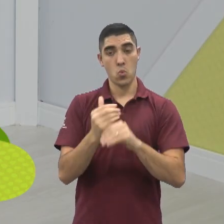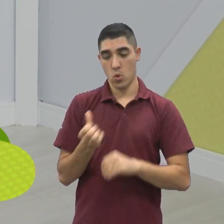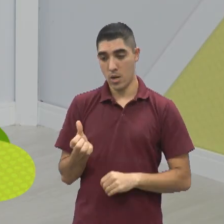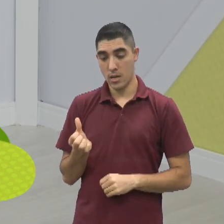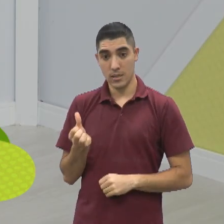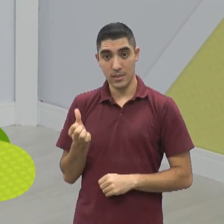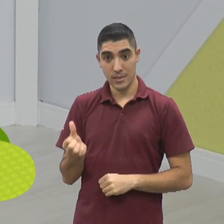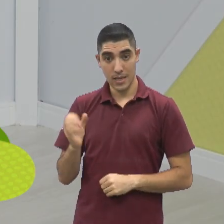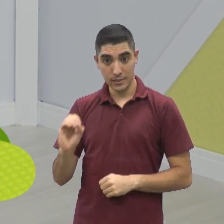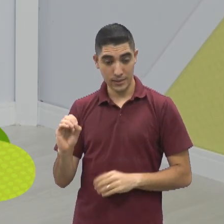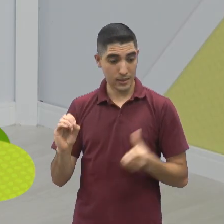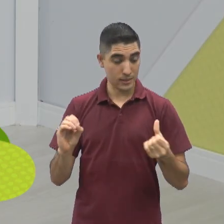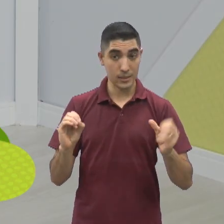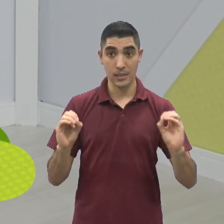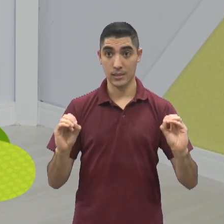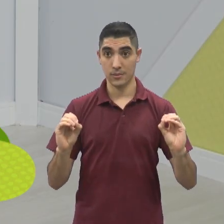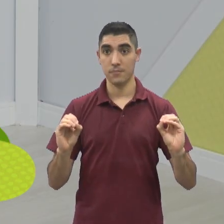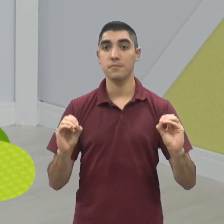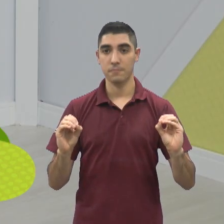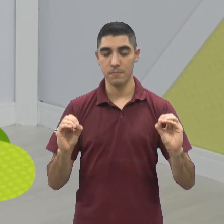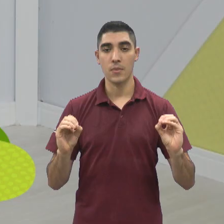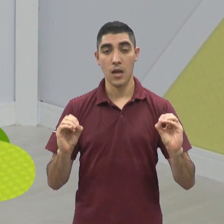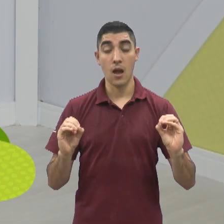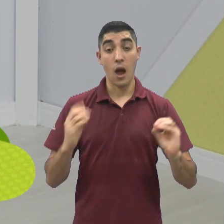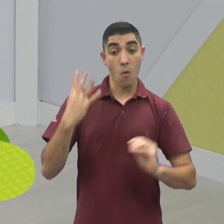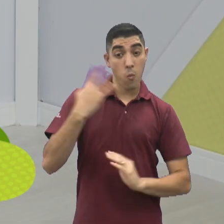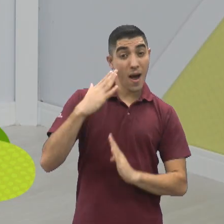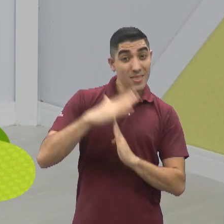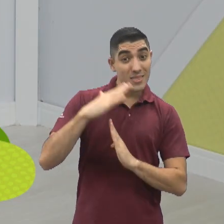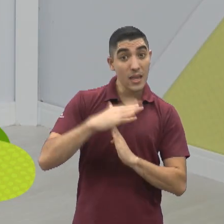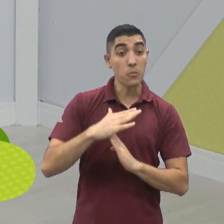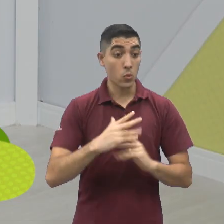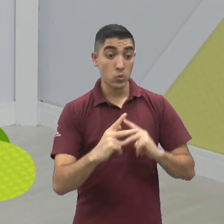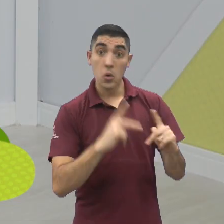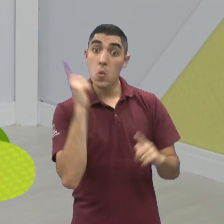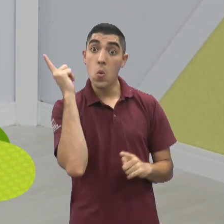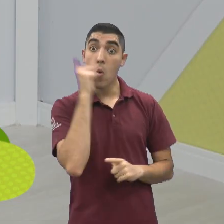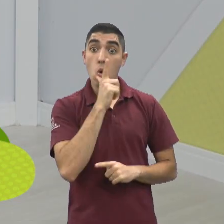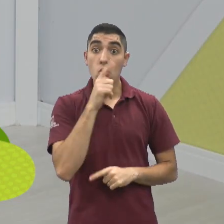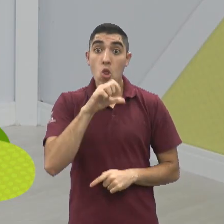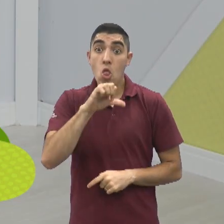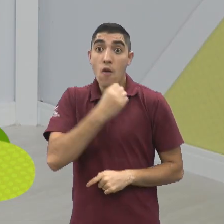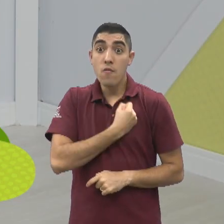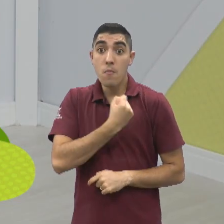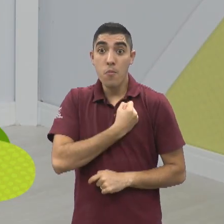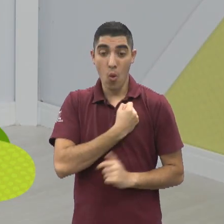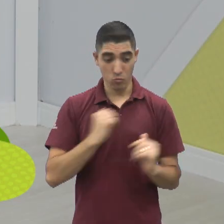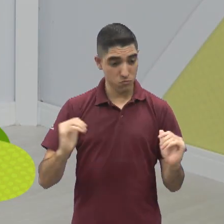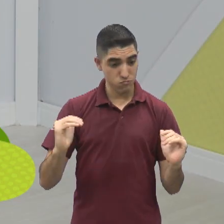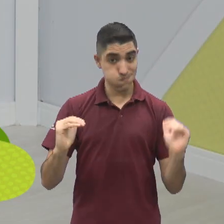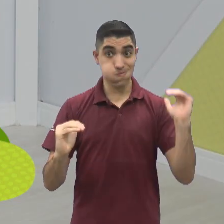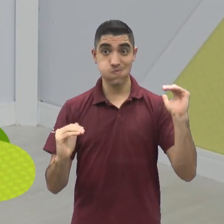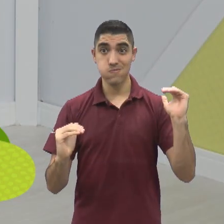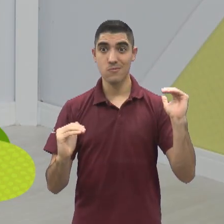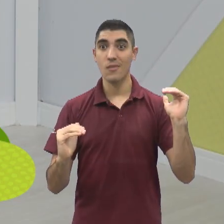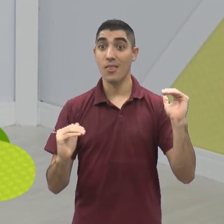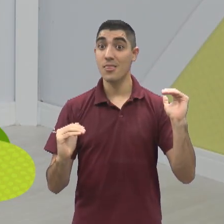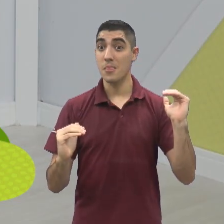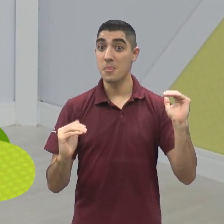60-60. Equilíbrio entre as duas equipes. Só que aí o São José abriu 9 de vantagem dentro do último quarto. Poderíamos dizer que